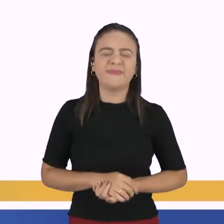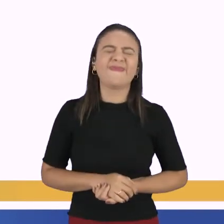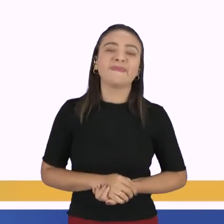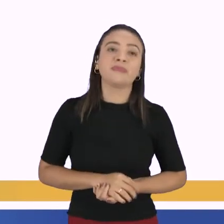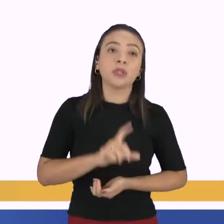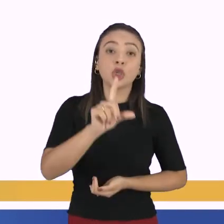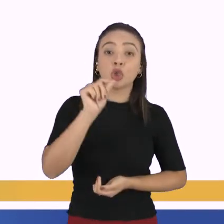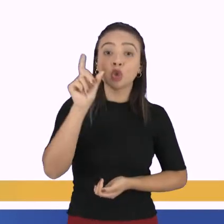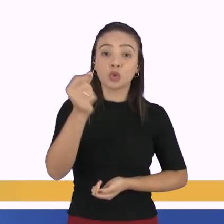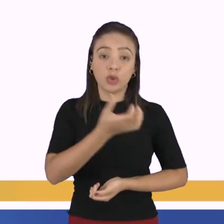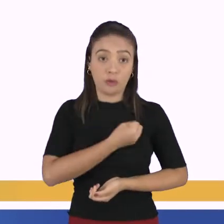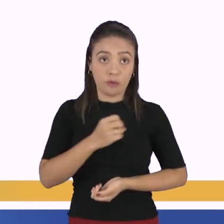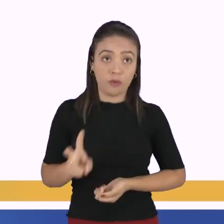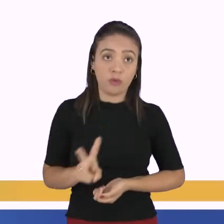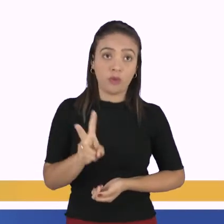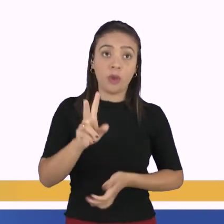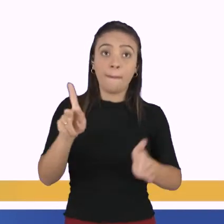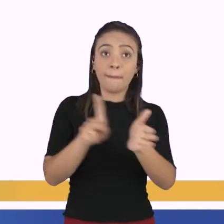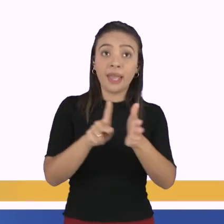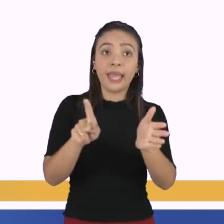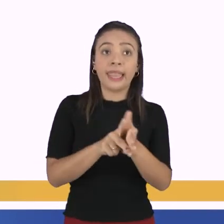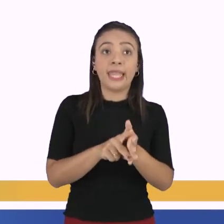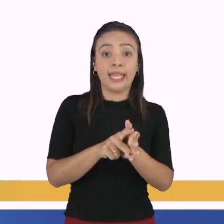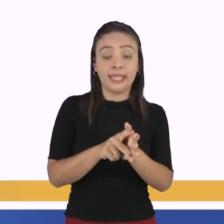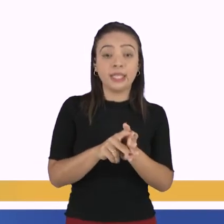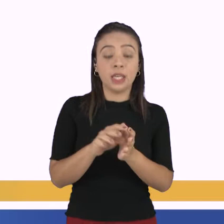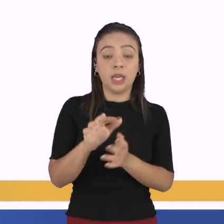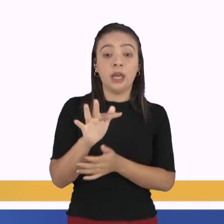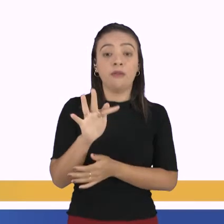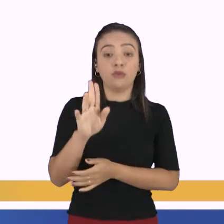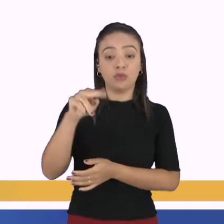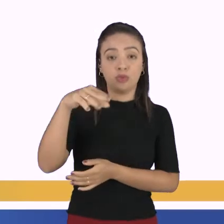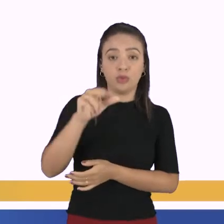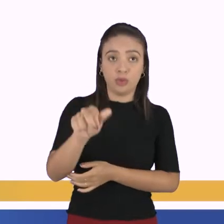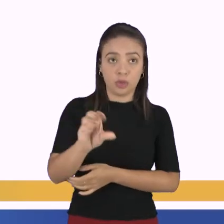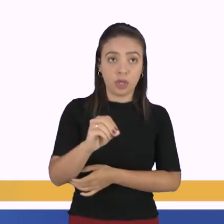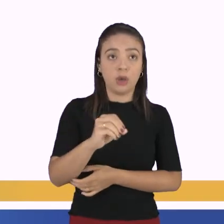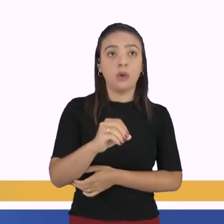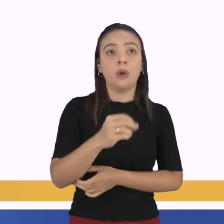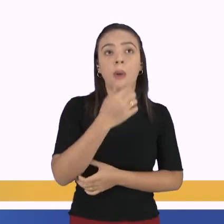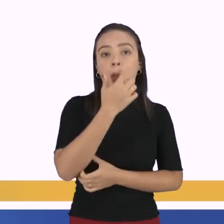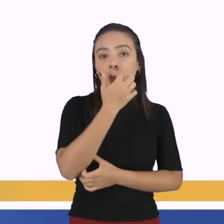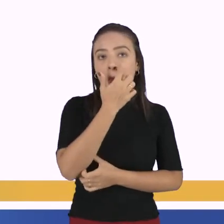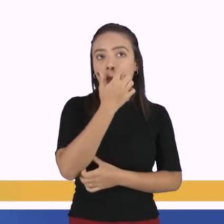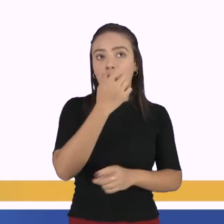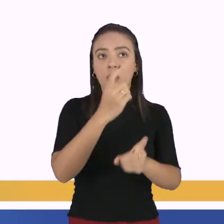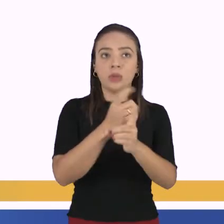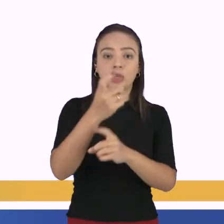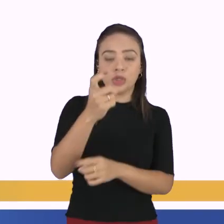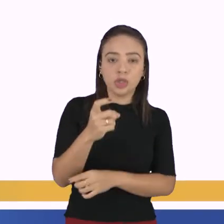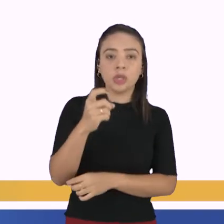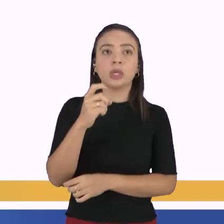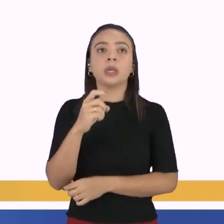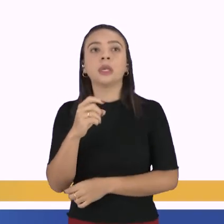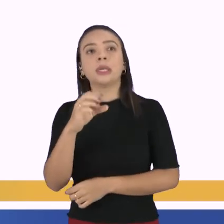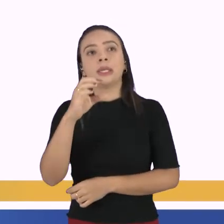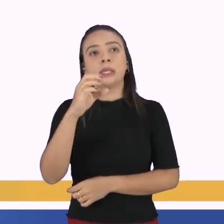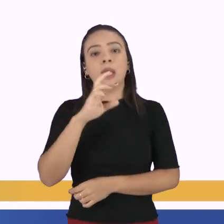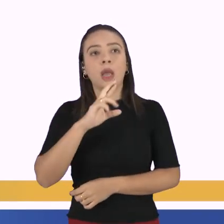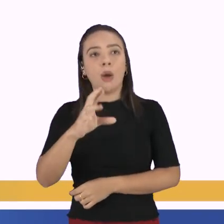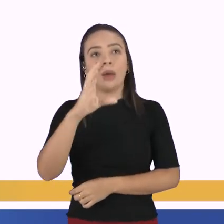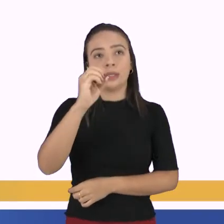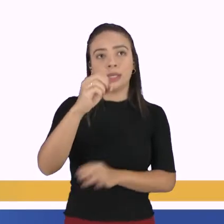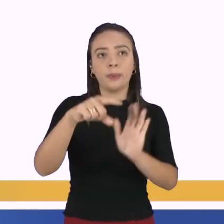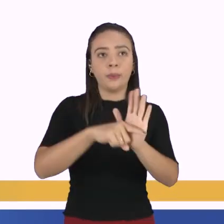eu peguei alguns valores que pertencem ao domínio da função, peguei x, menos 1, x igual a 0, menos 1, menos